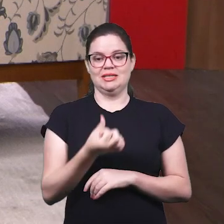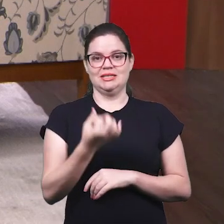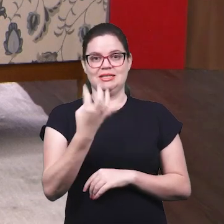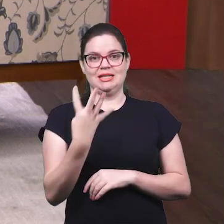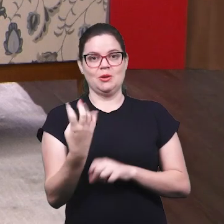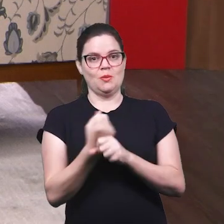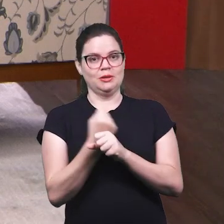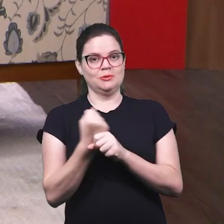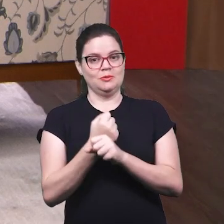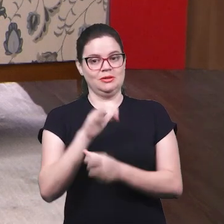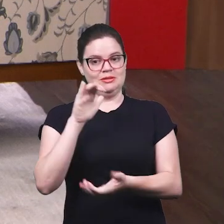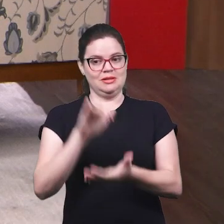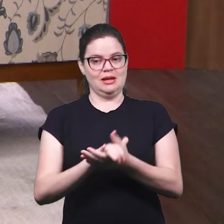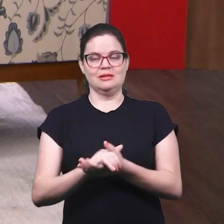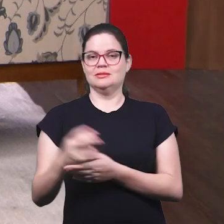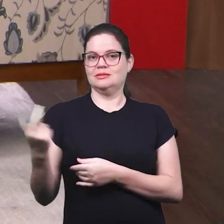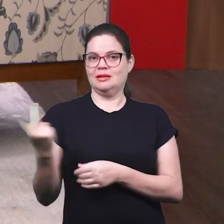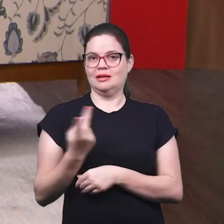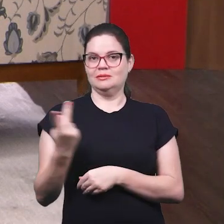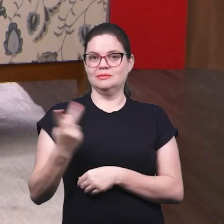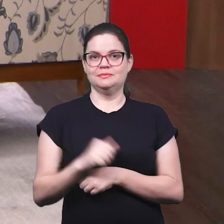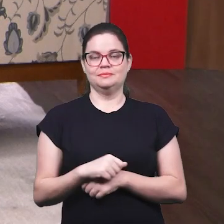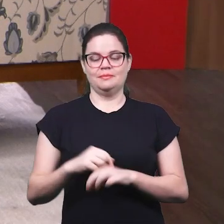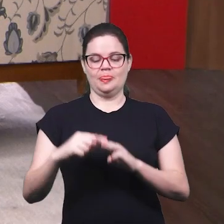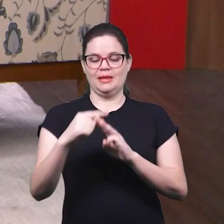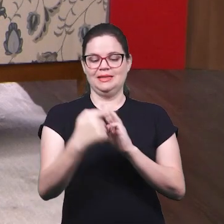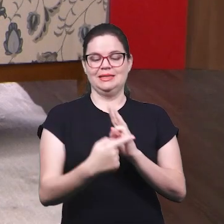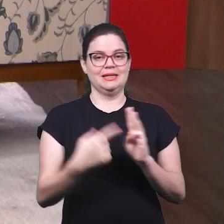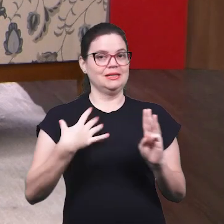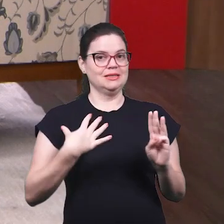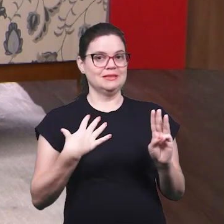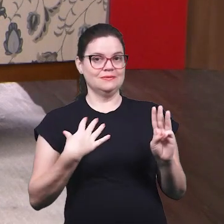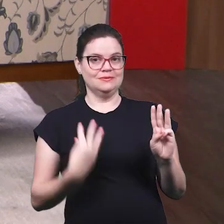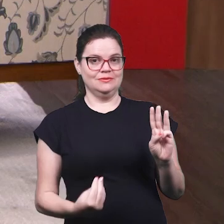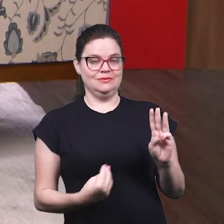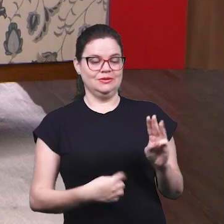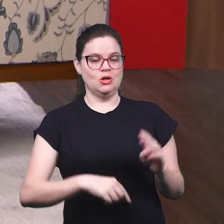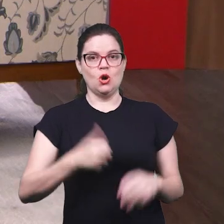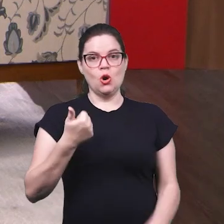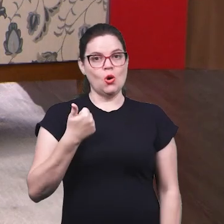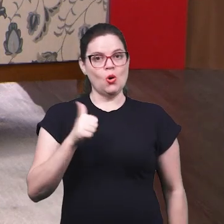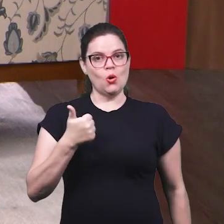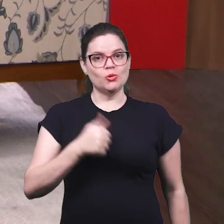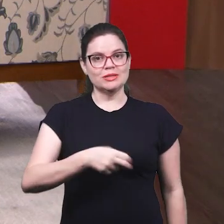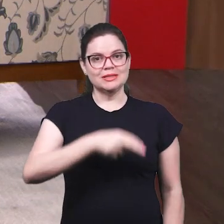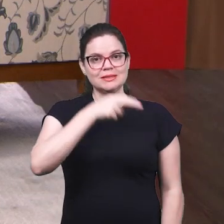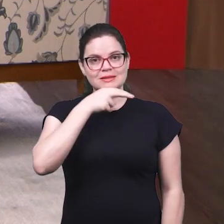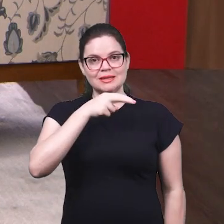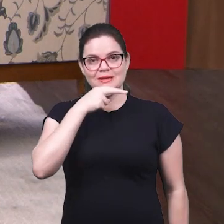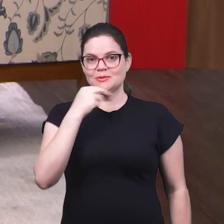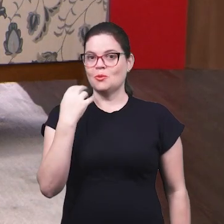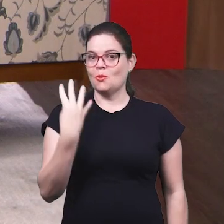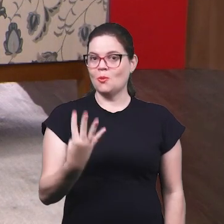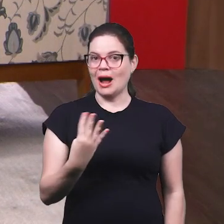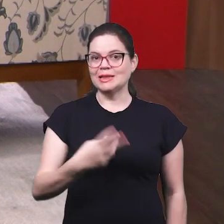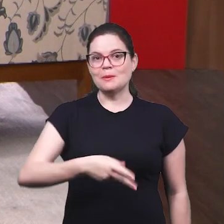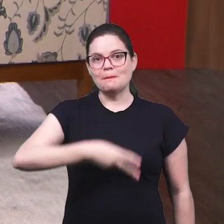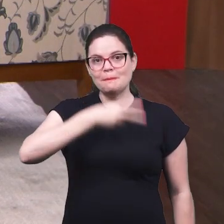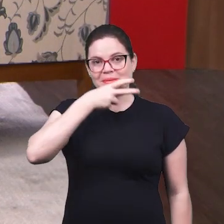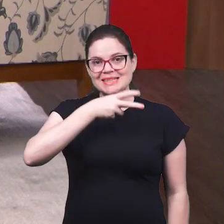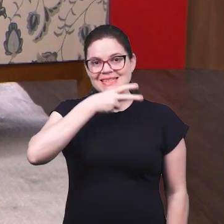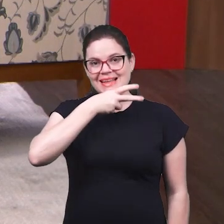64 anos de casados. Parabéns. Nós temos 3 filhos, 11 netos e 4